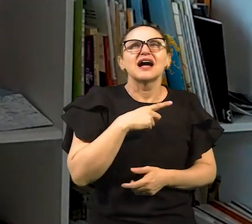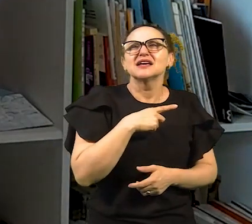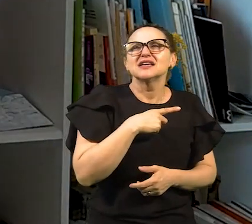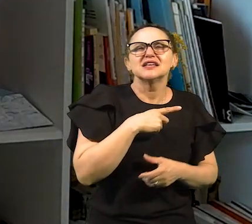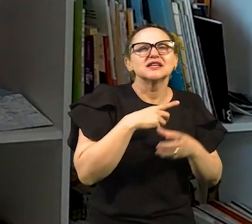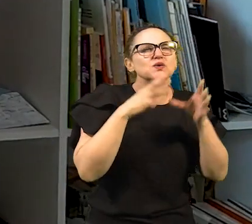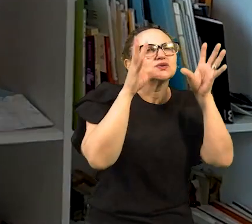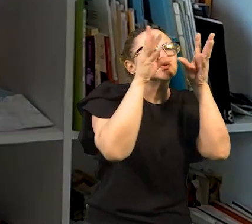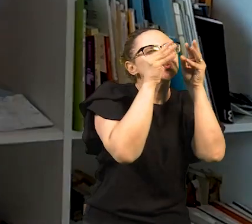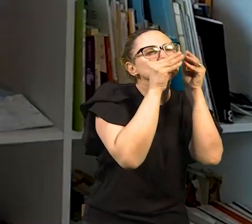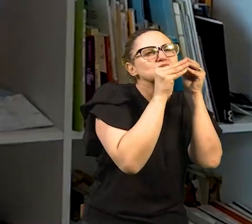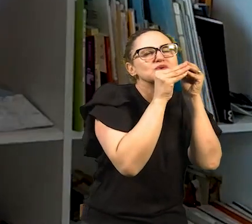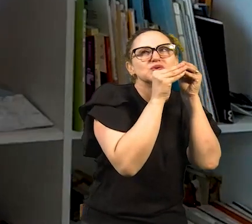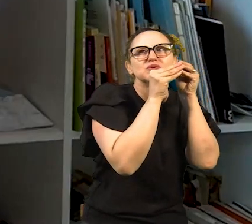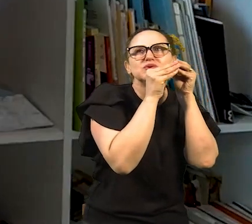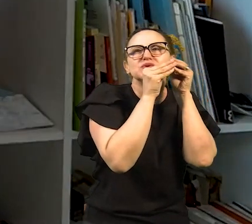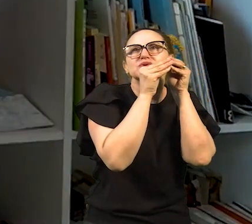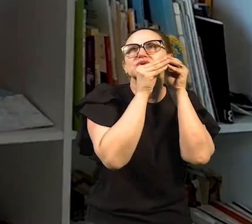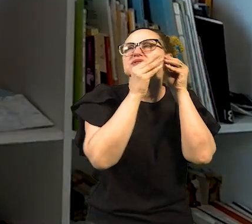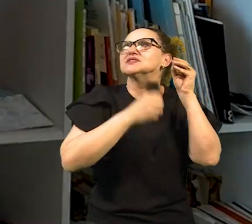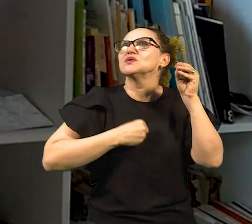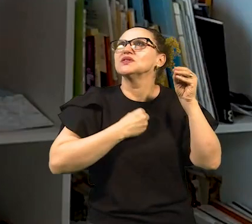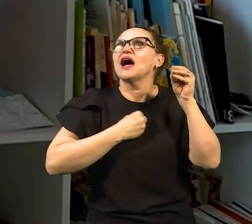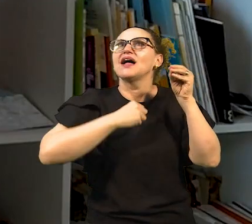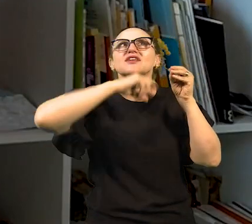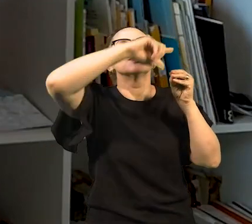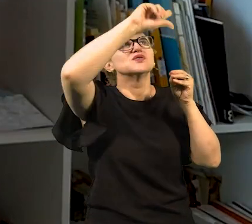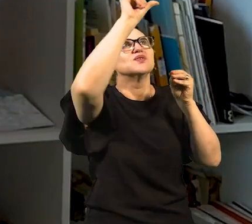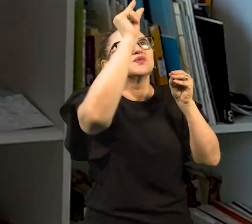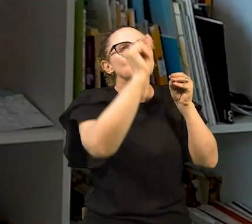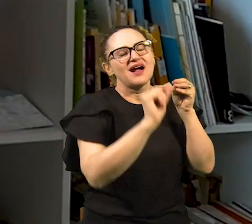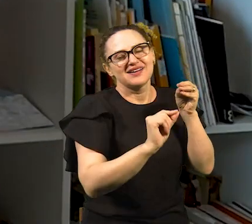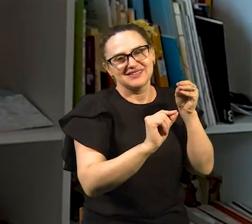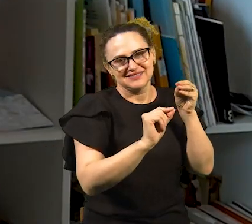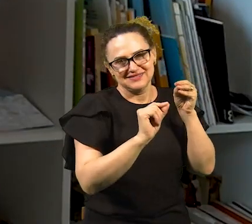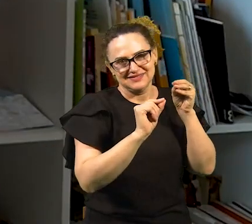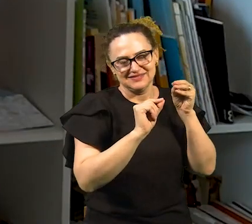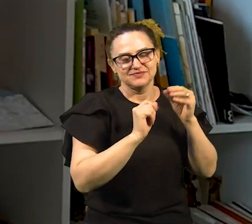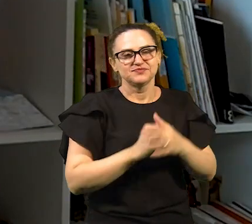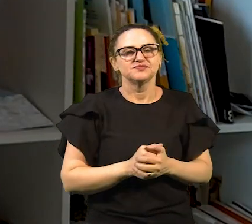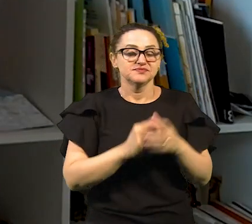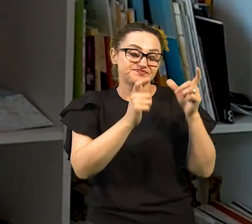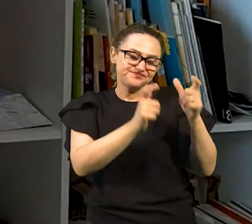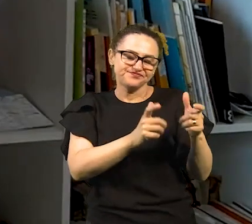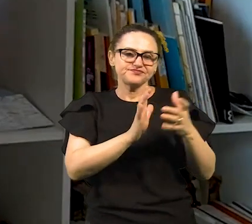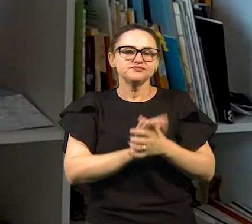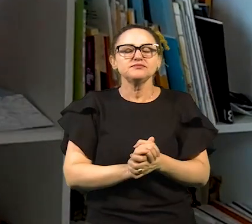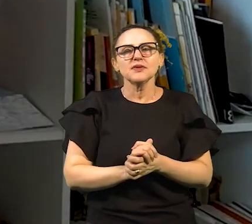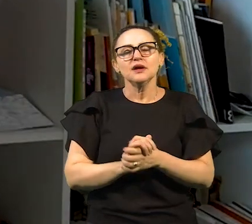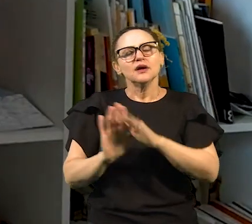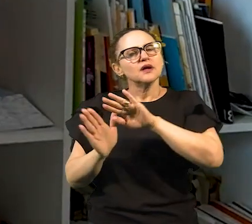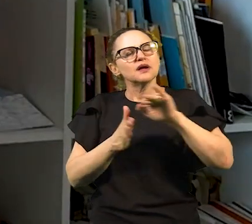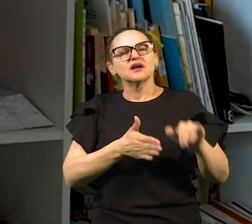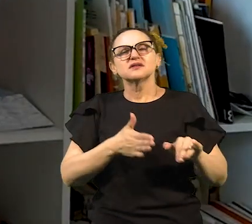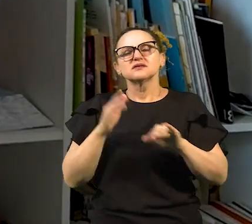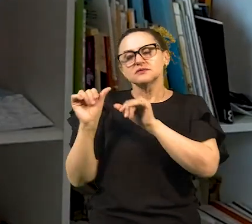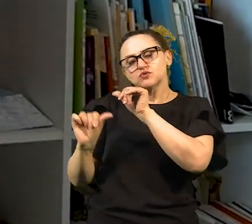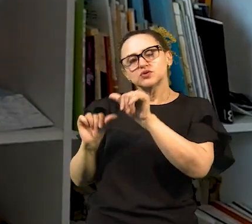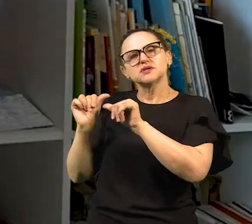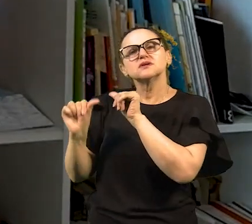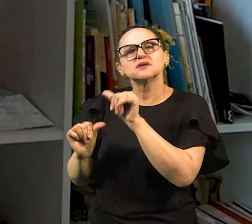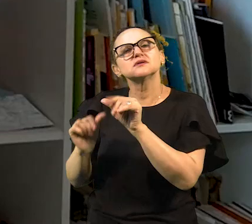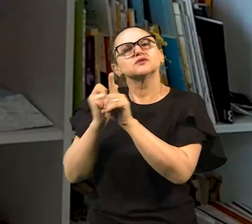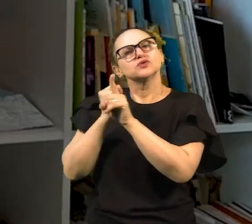luar do sertão. Então já é esse olhar do eu lírico para essas mudanças sociais que fazem com que ele precise sair do